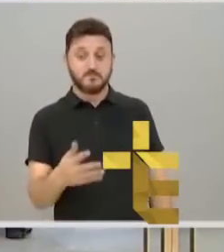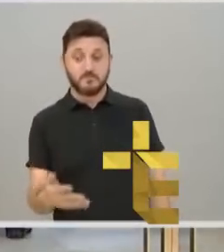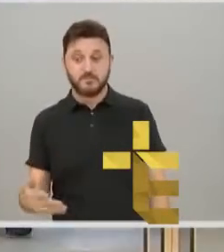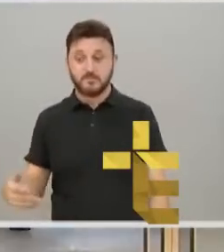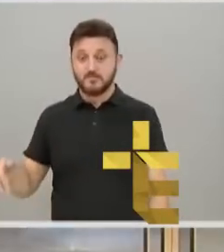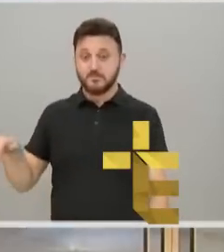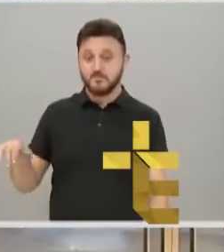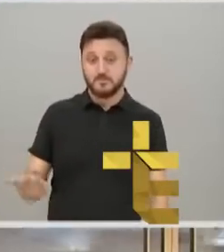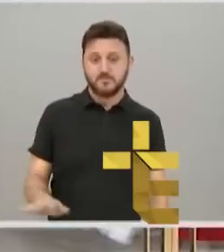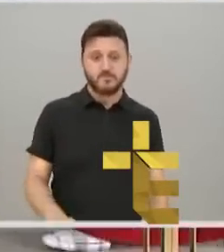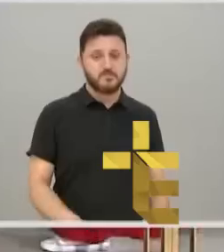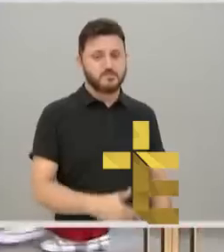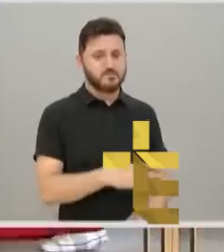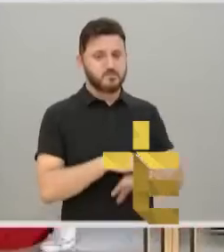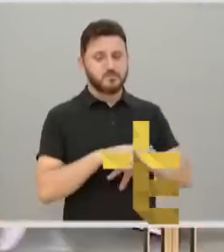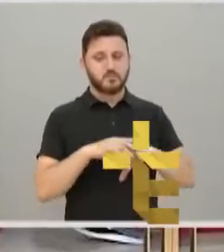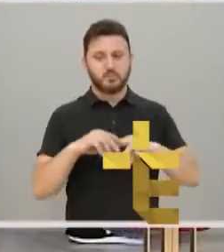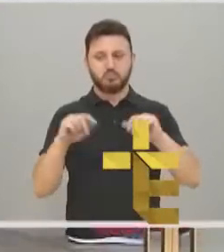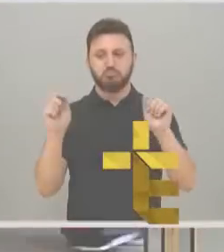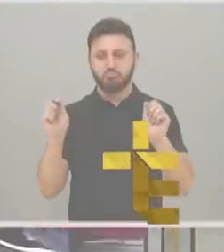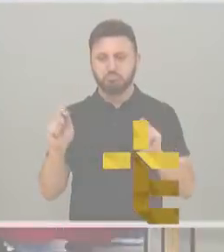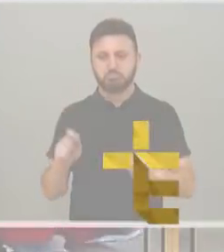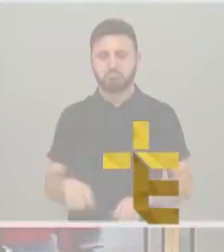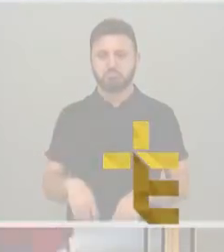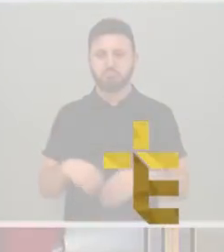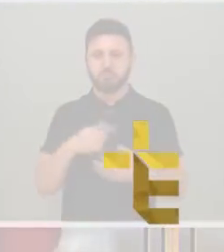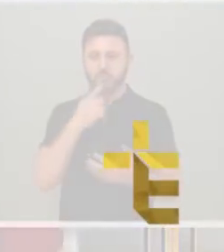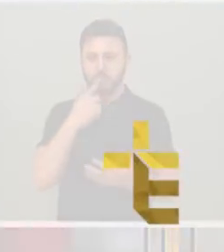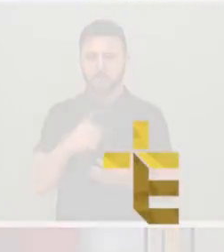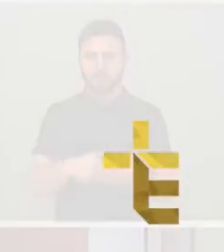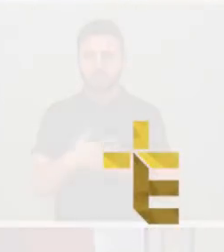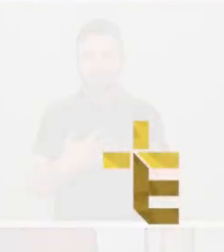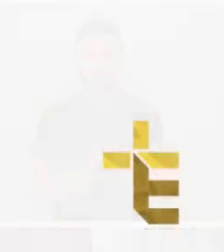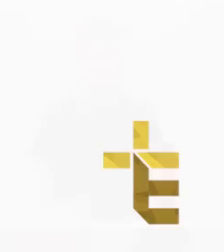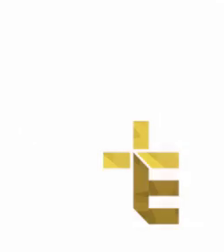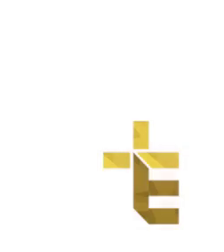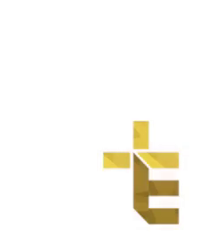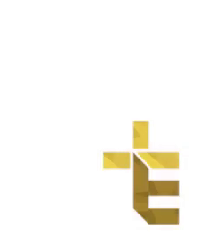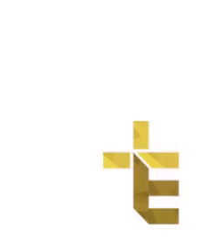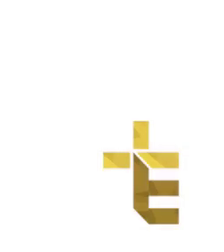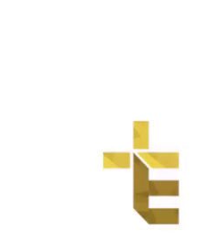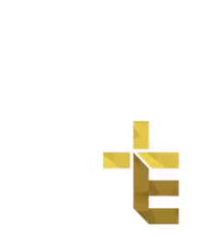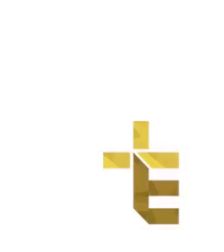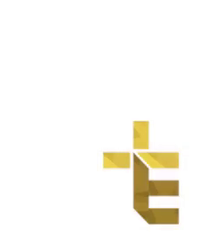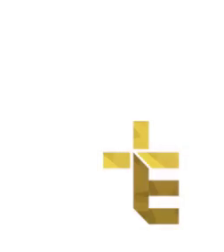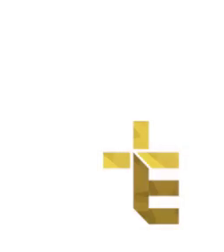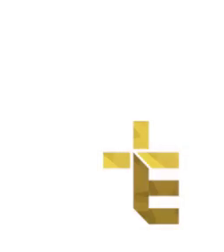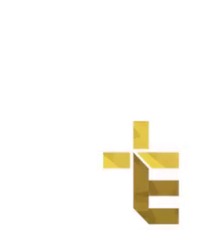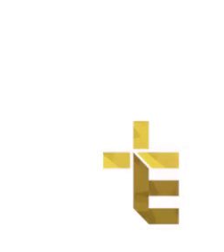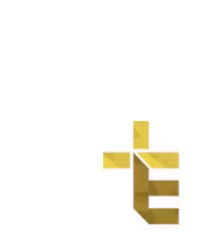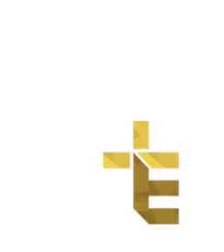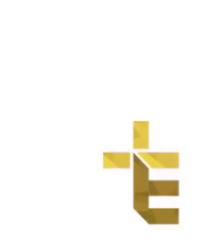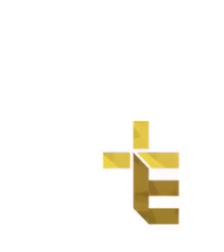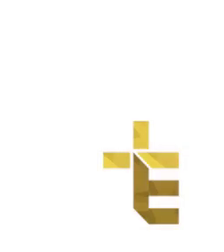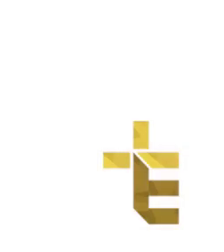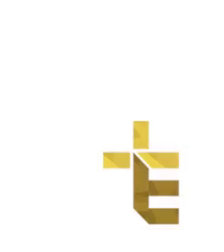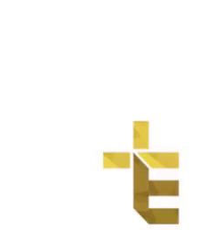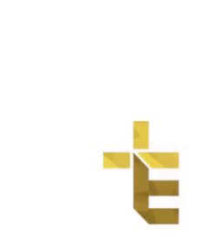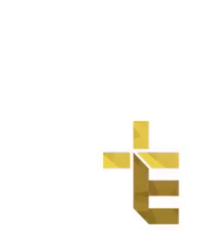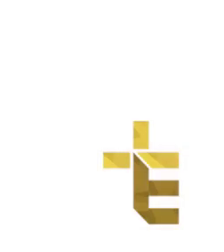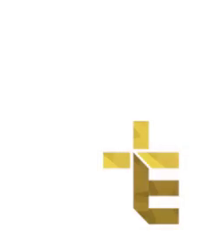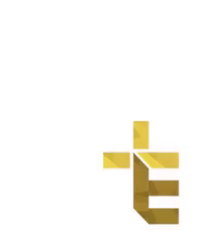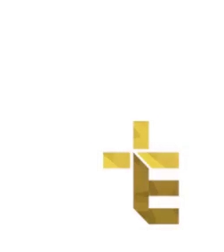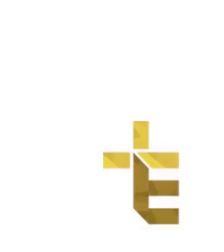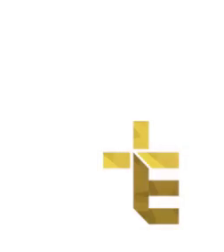eu serei curado. Mas uma gota do teu sangue e eu serei livre.